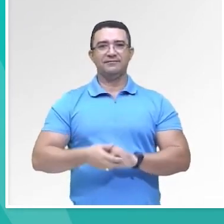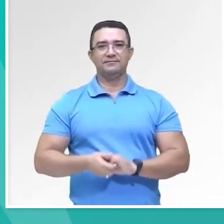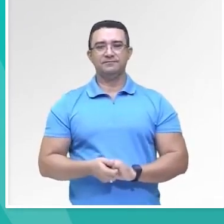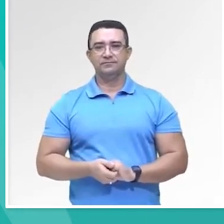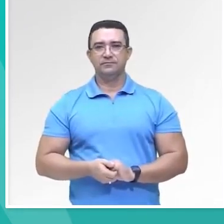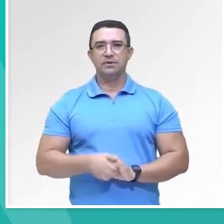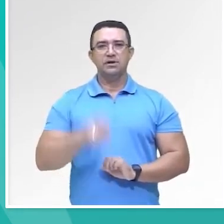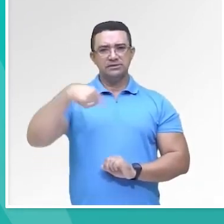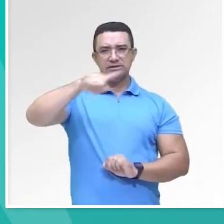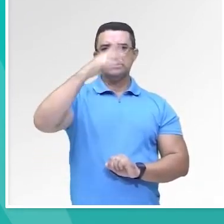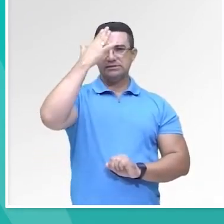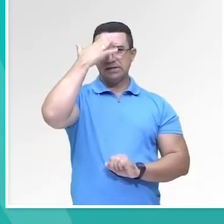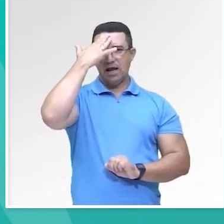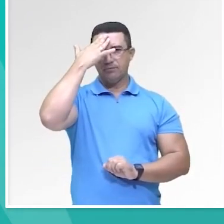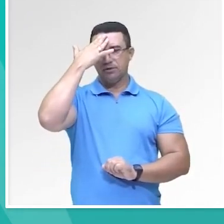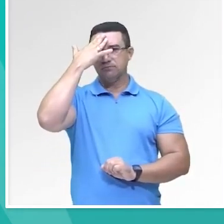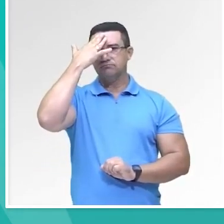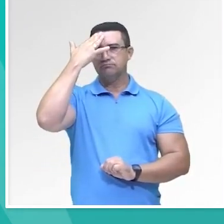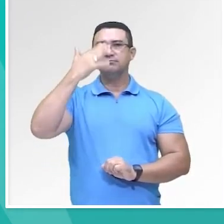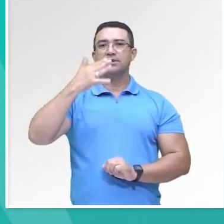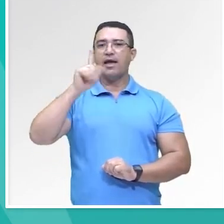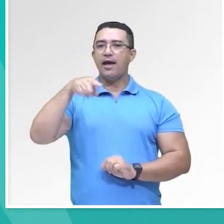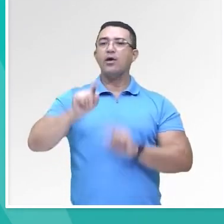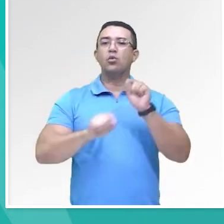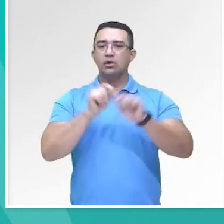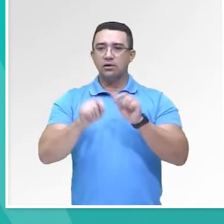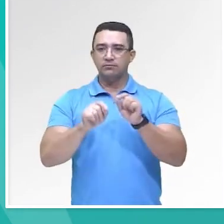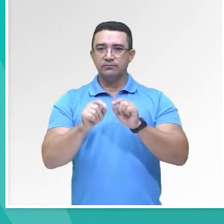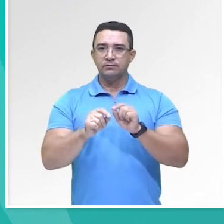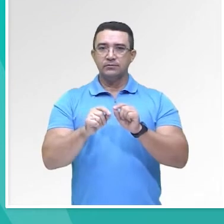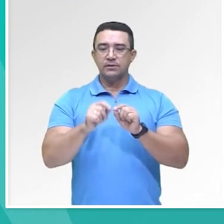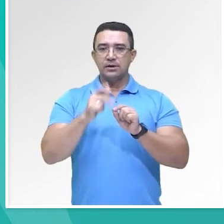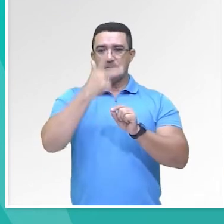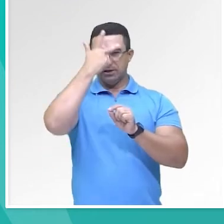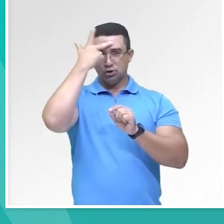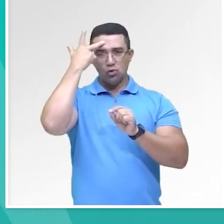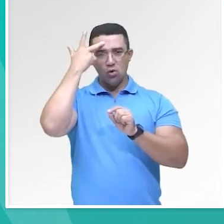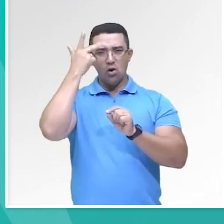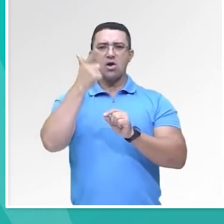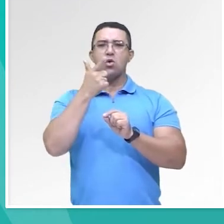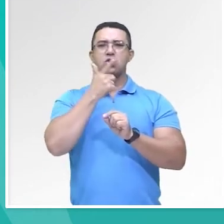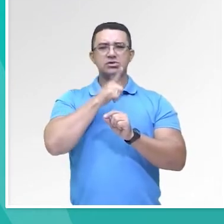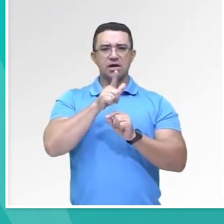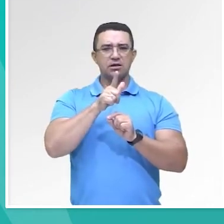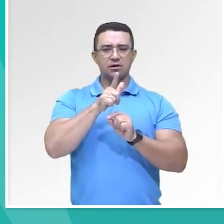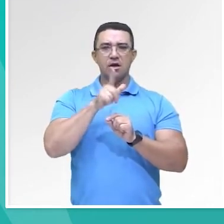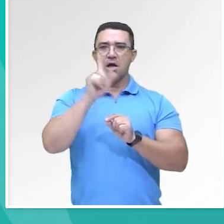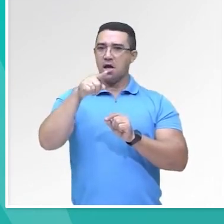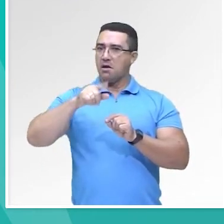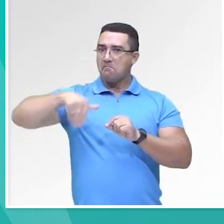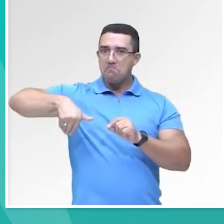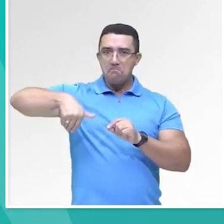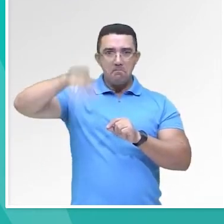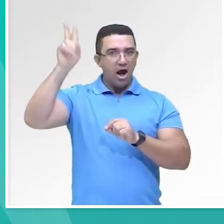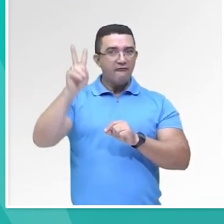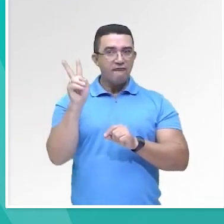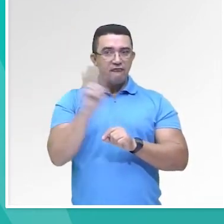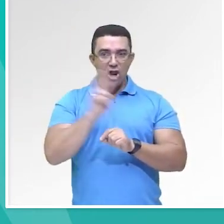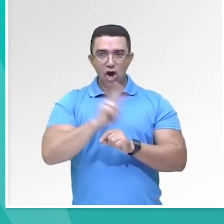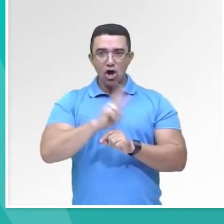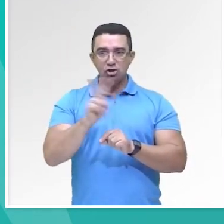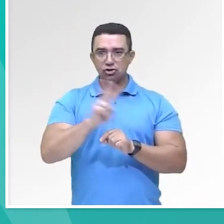que quem ganha essa prova é considerado o mais veloz do mundo, que, como vocês já sabem, né, o